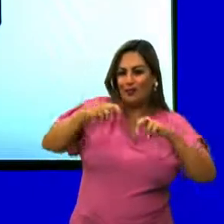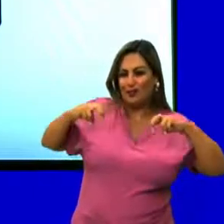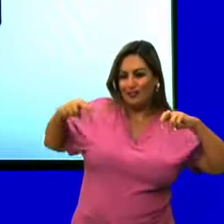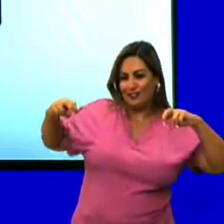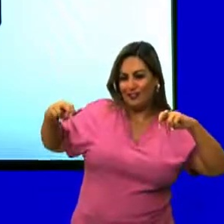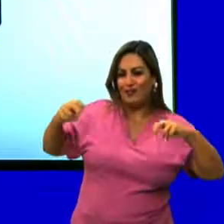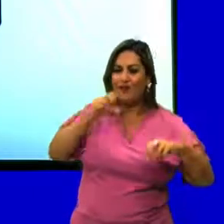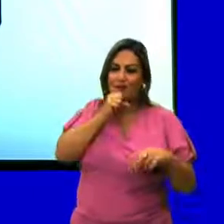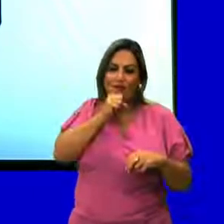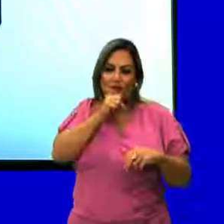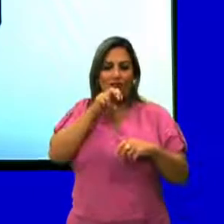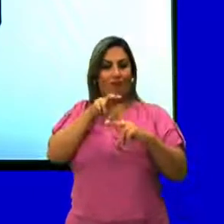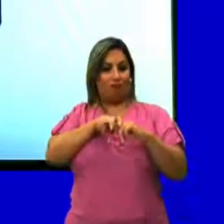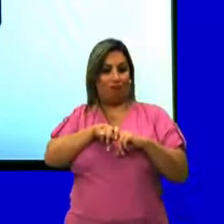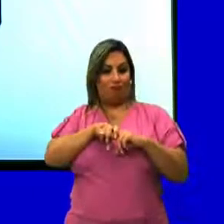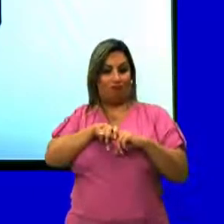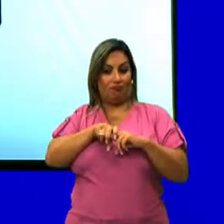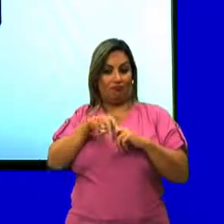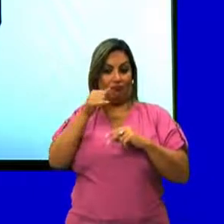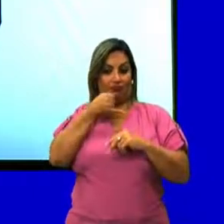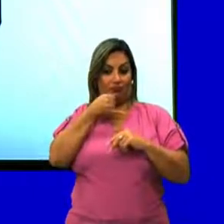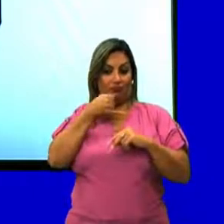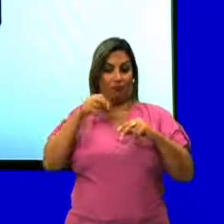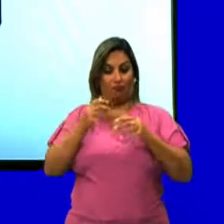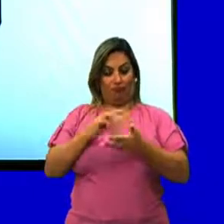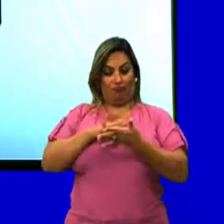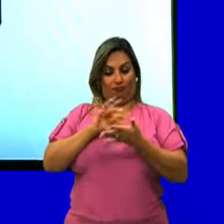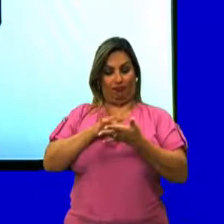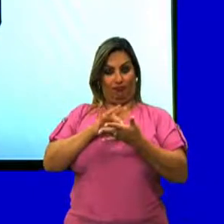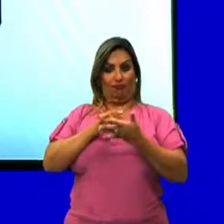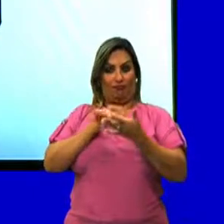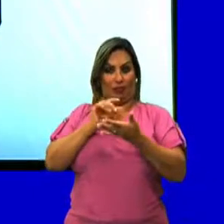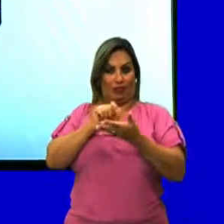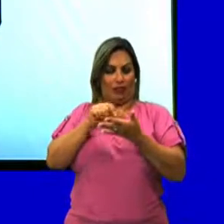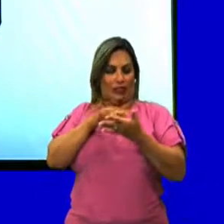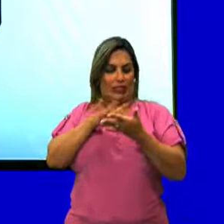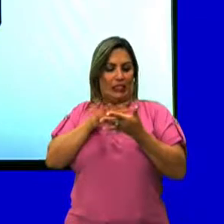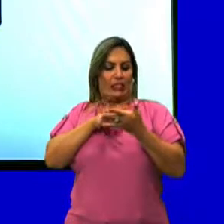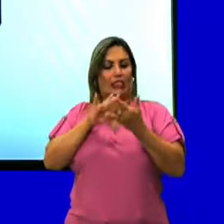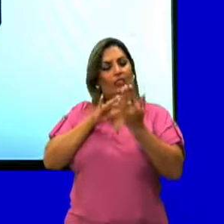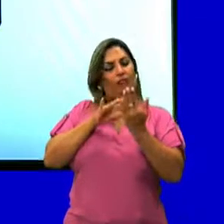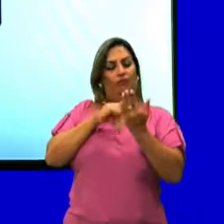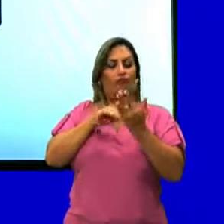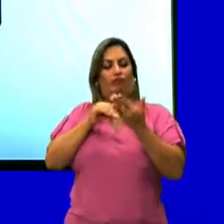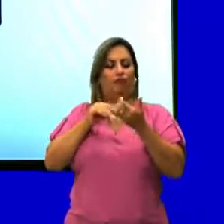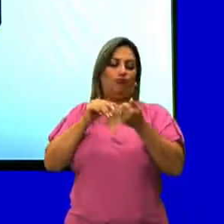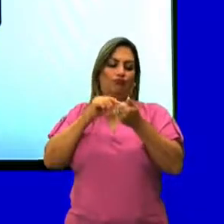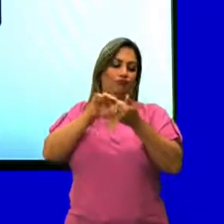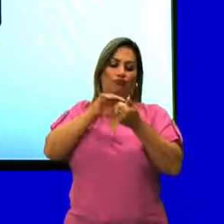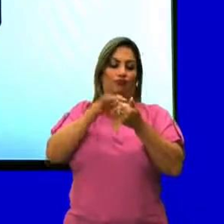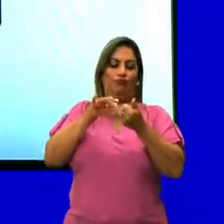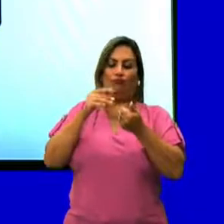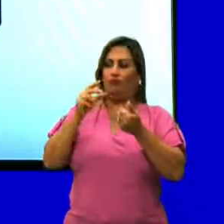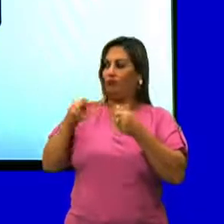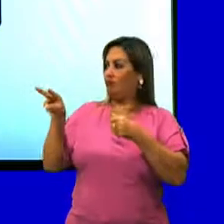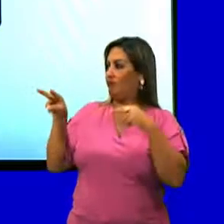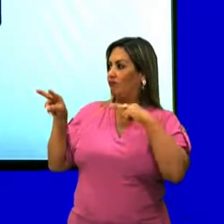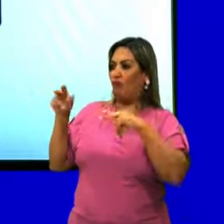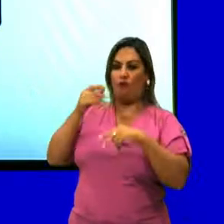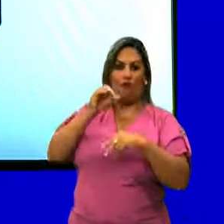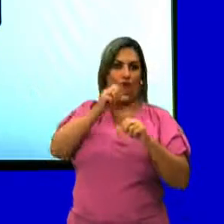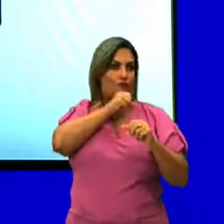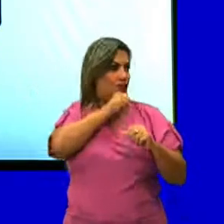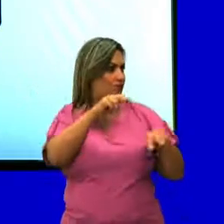ao lado da vovó. Percebam as mãos deles com os celulares e ninguém dá atenção para a vovozinha. Olha só,